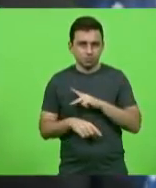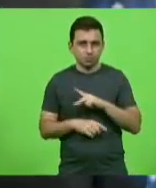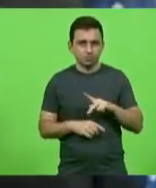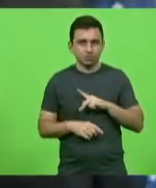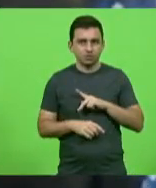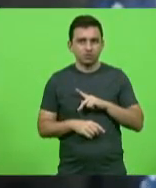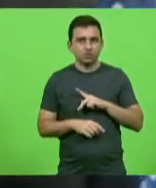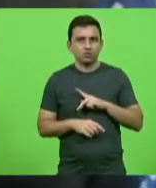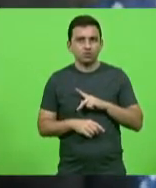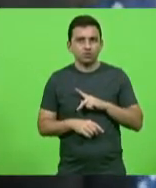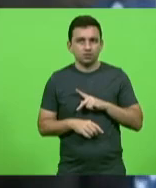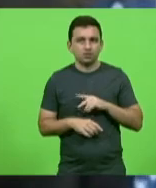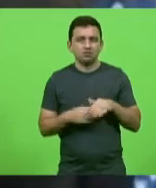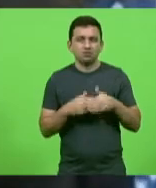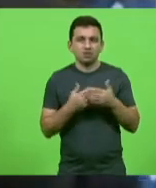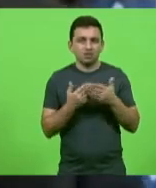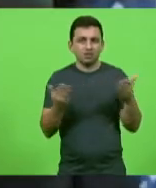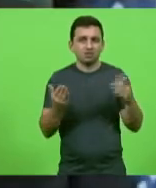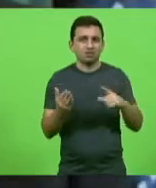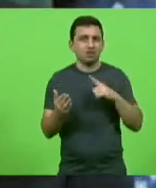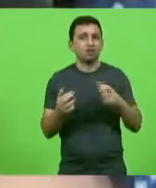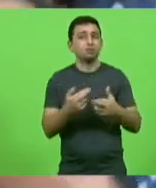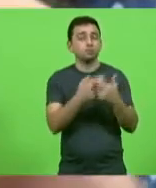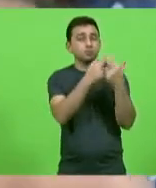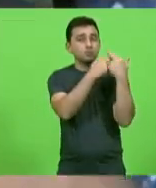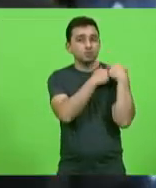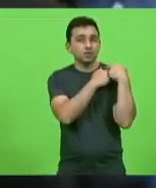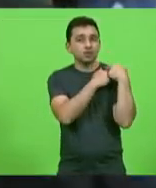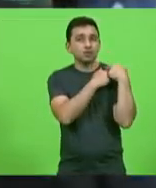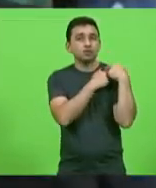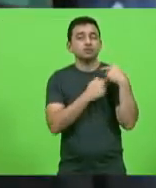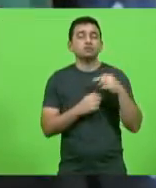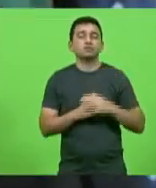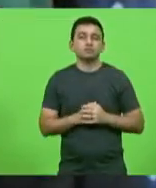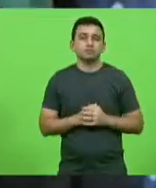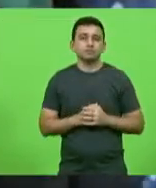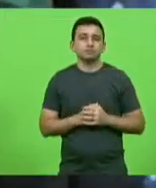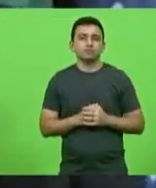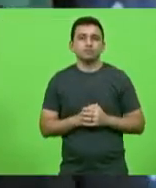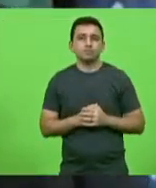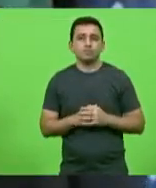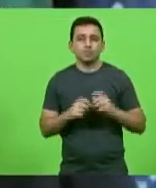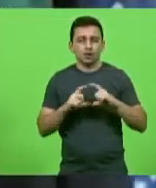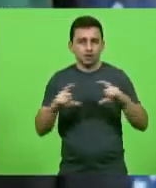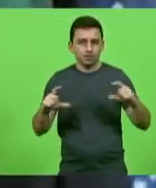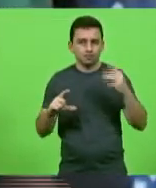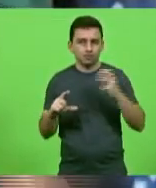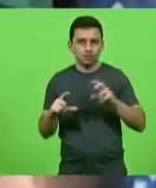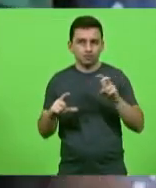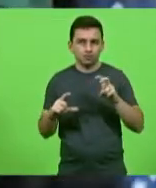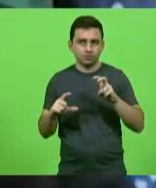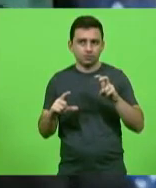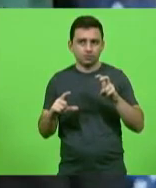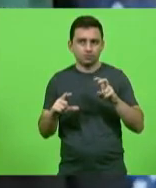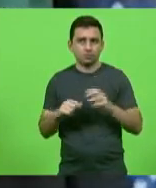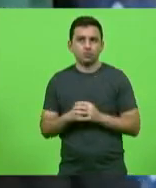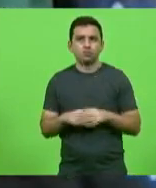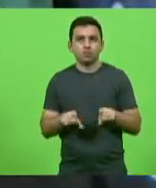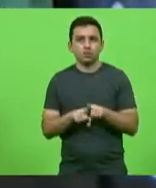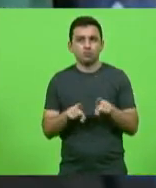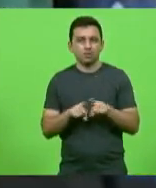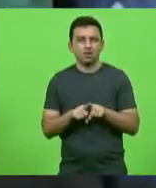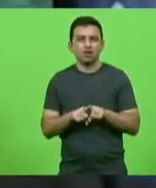serão consideradas em eventual responsabilização do agente público para definir o montante